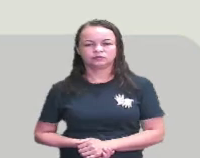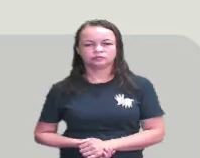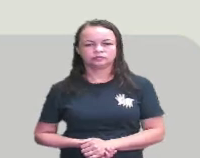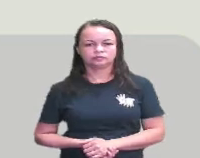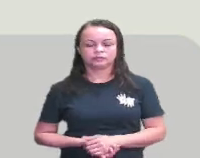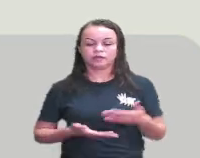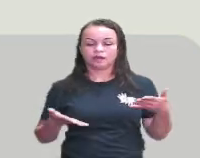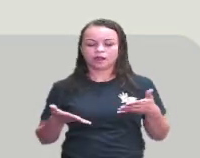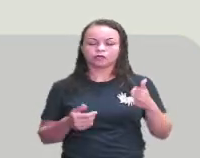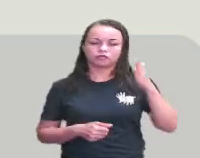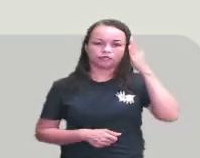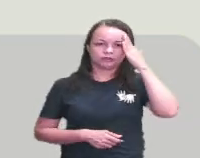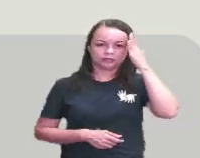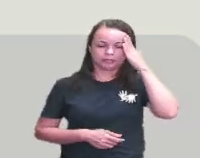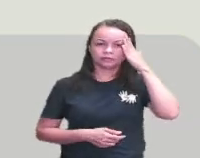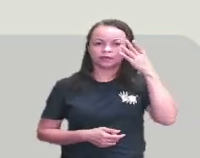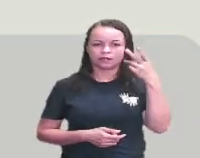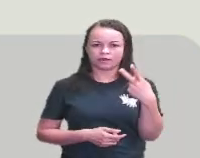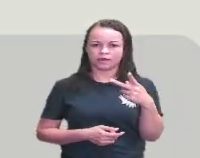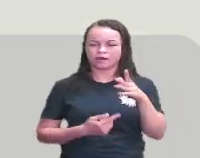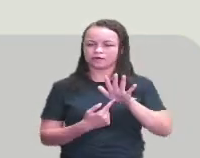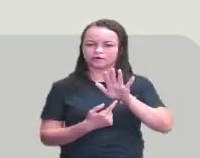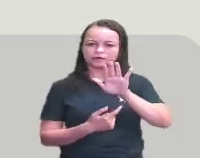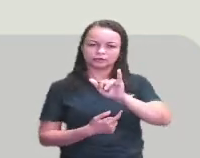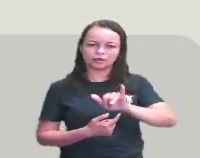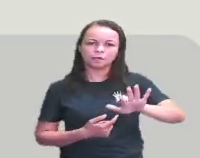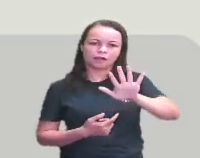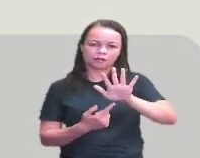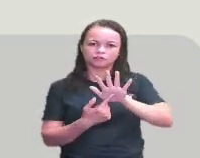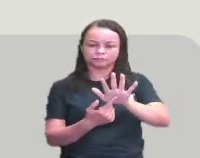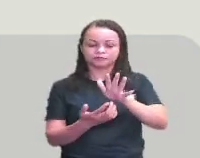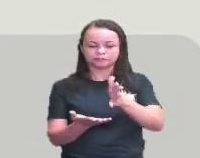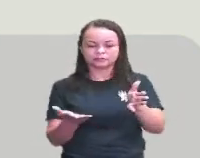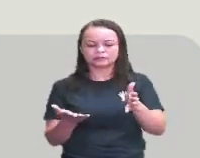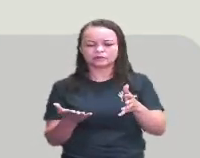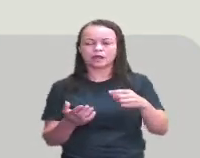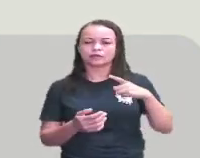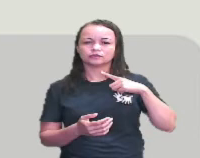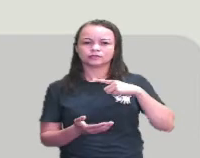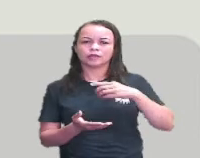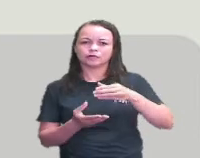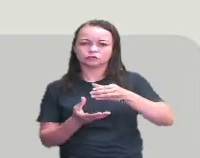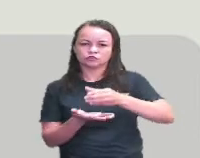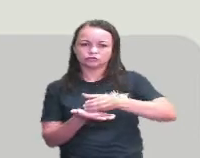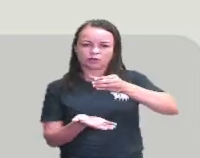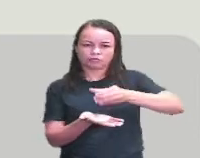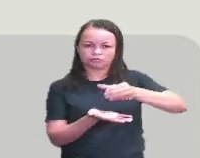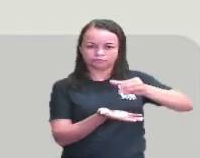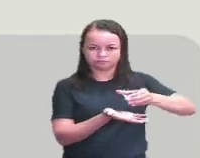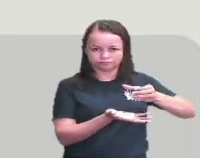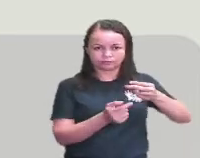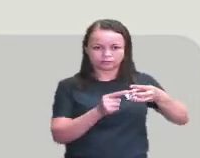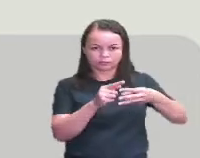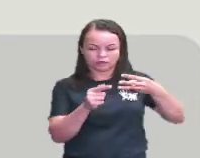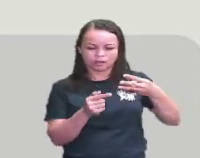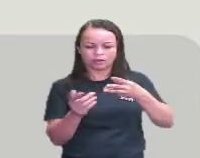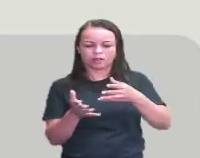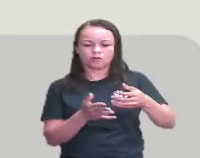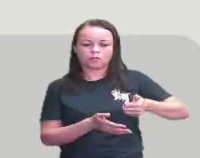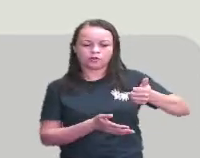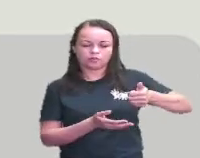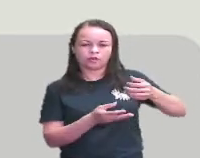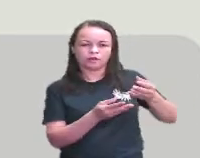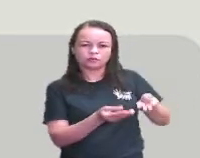Vamos agora compreender essa imagem. Estamos vendo aí que temos 3 recipientes. O primeiro